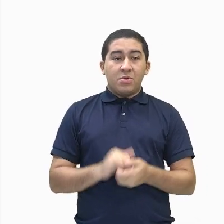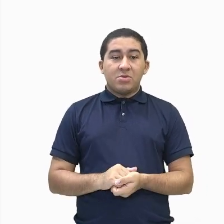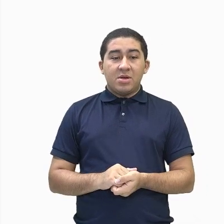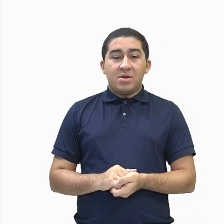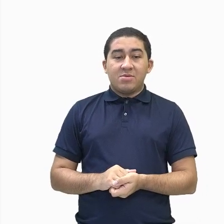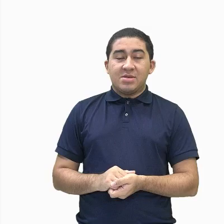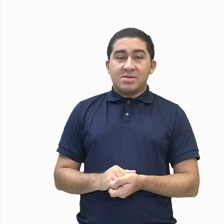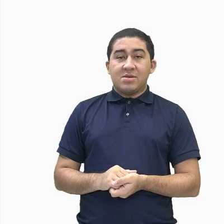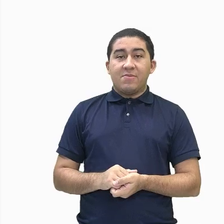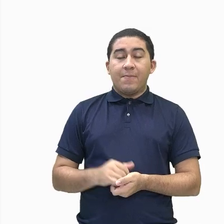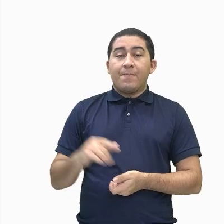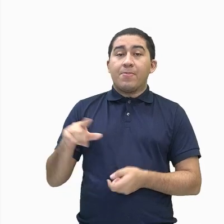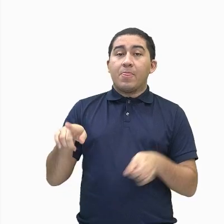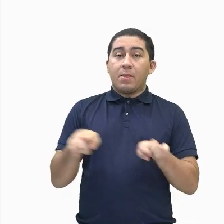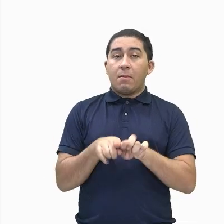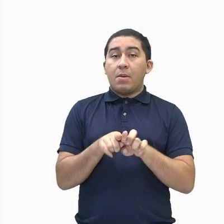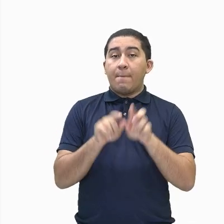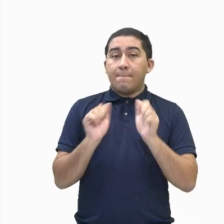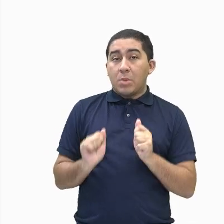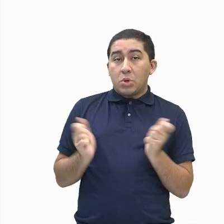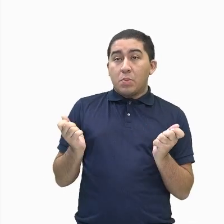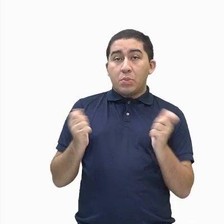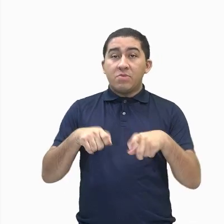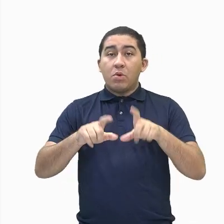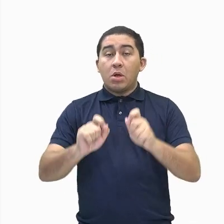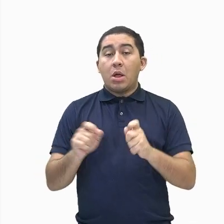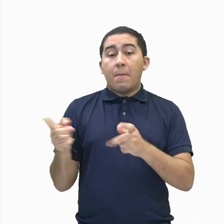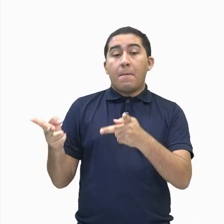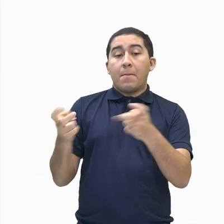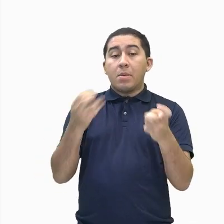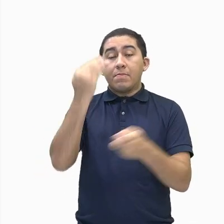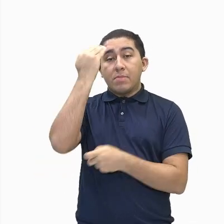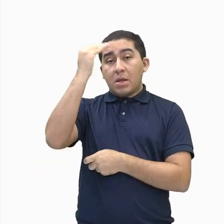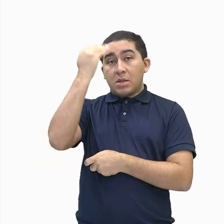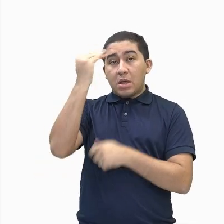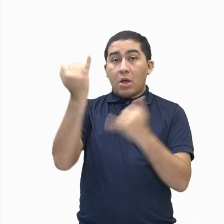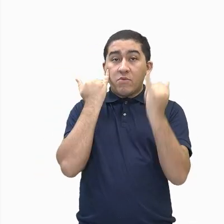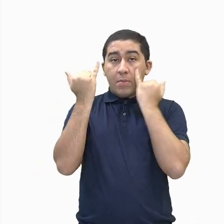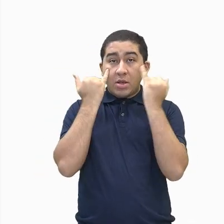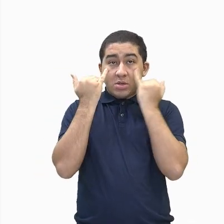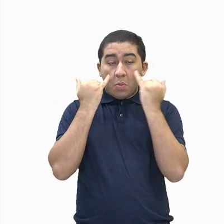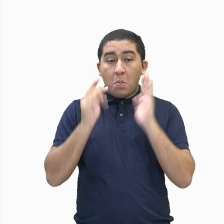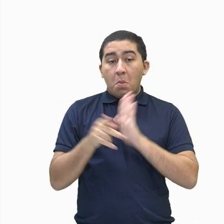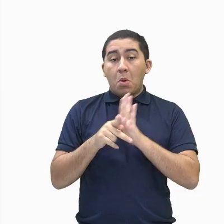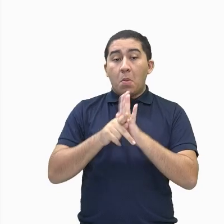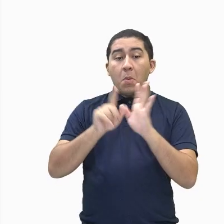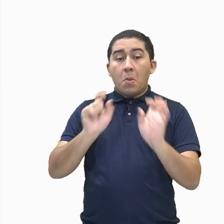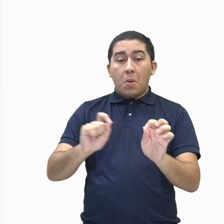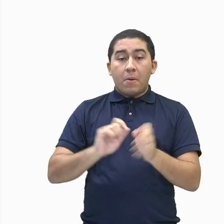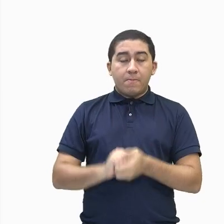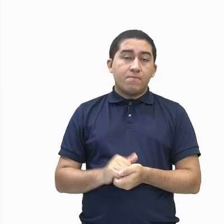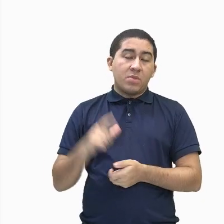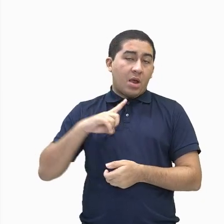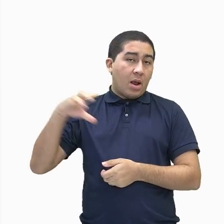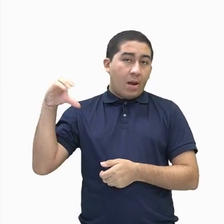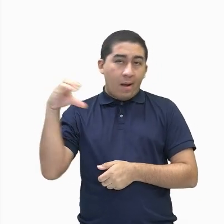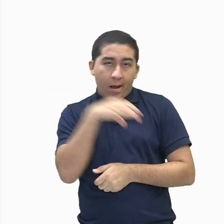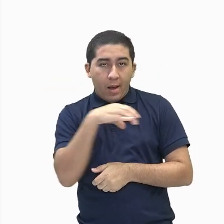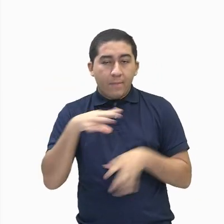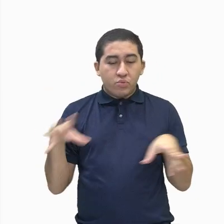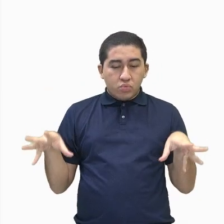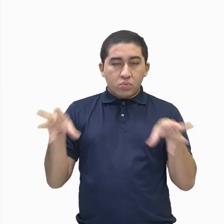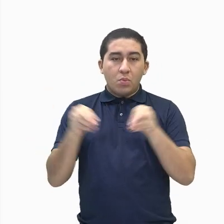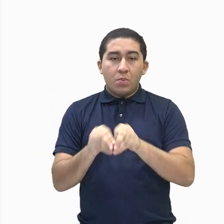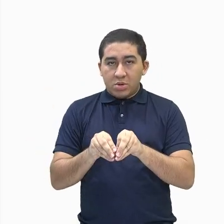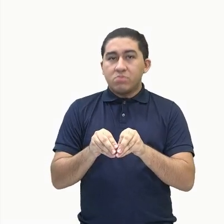permitir, né, a possibilidade de compreensão das informações dos dados de forma mais rápida, mais